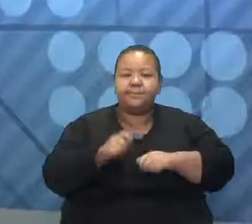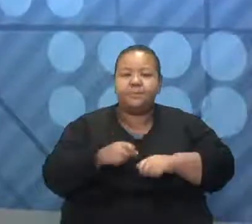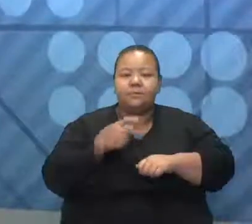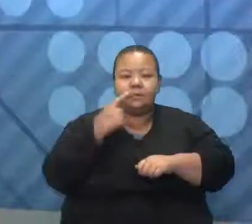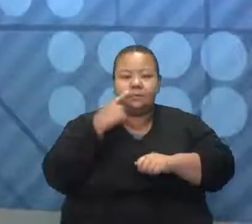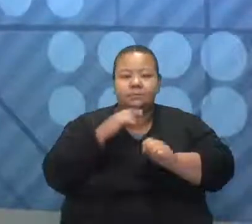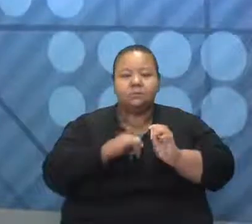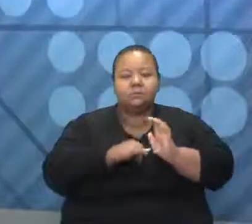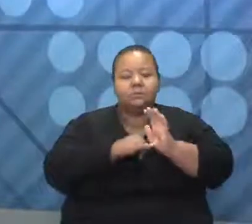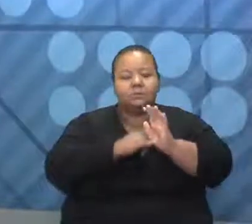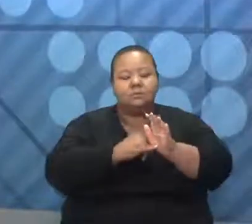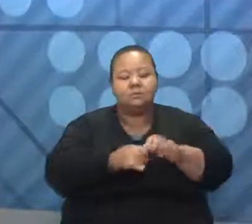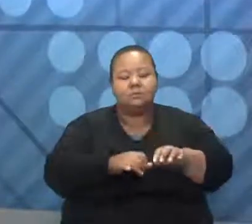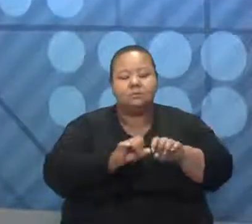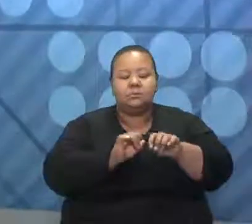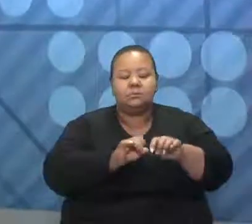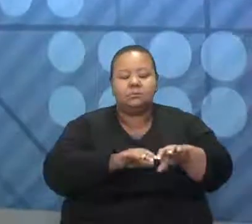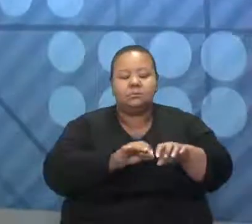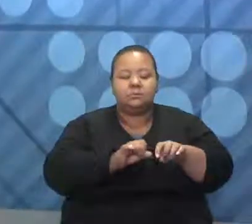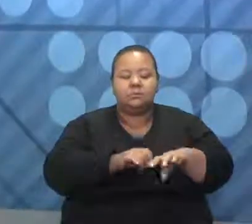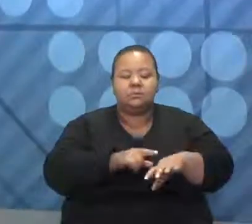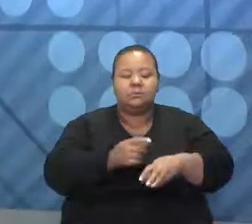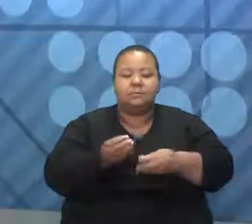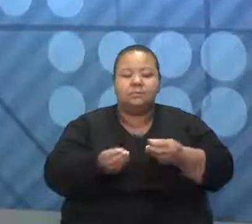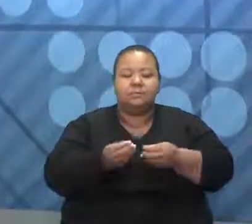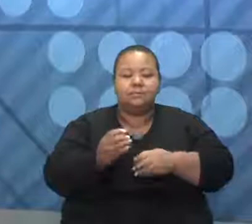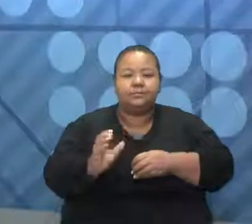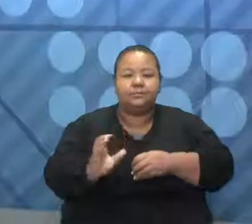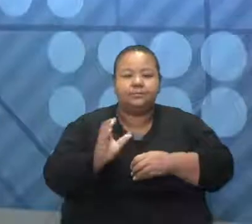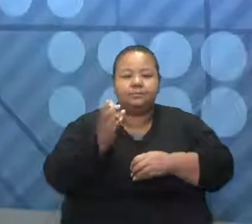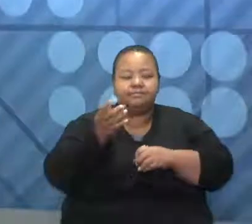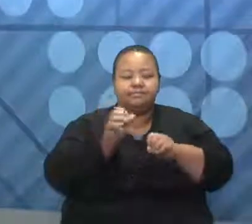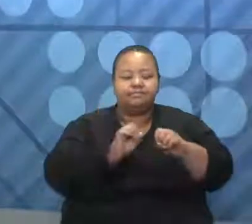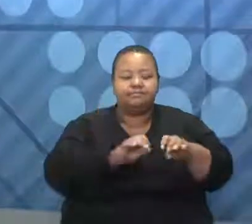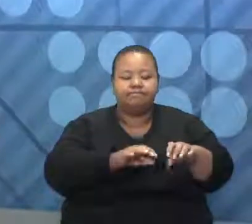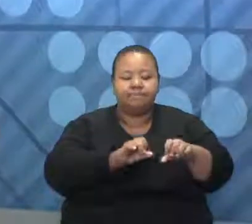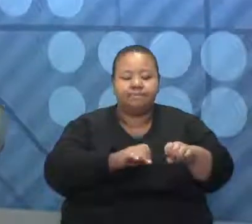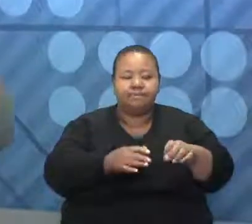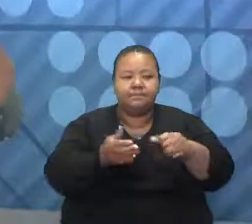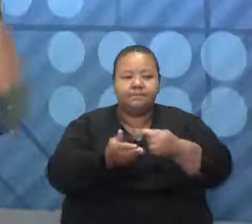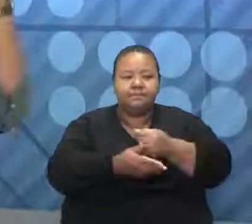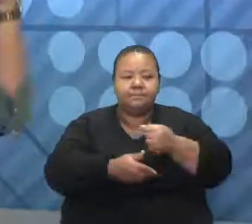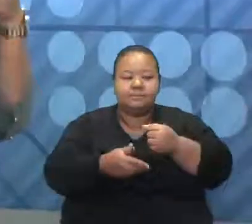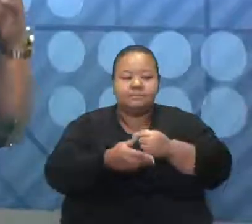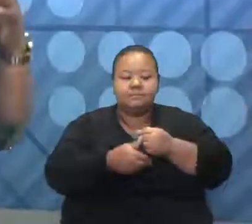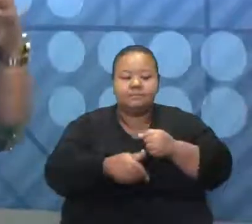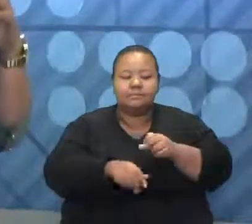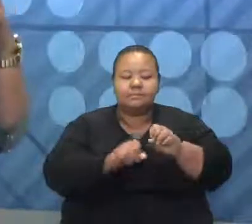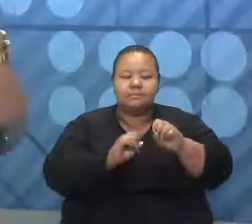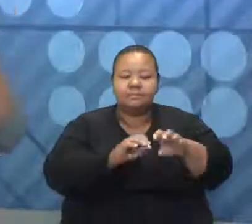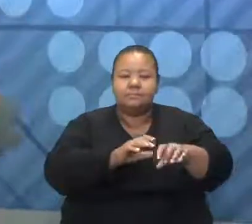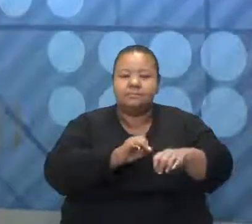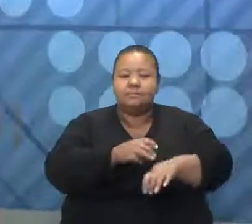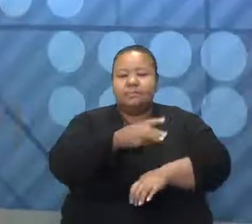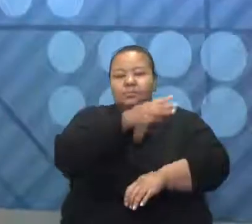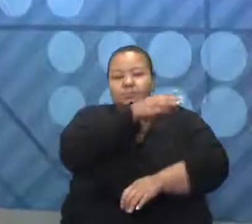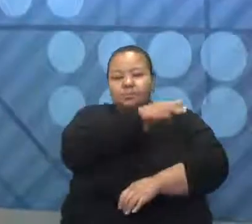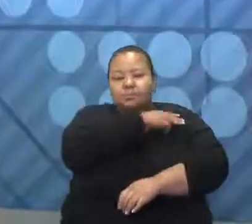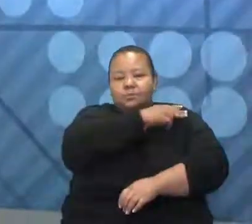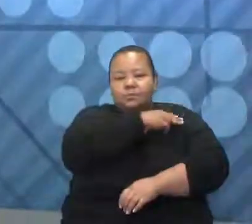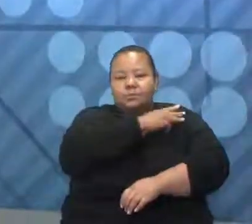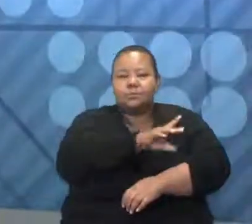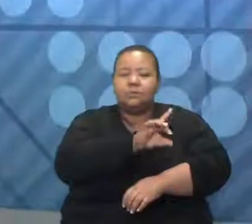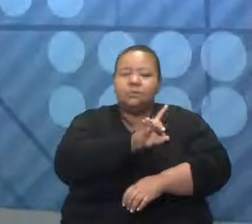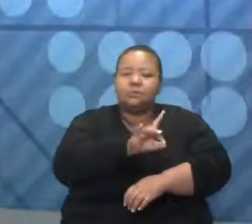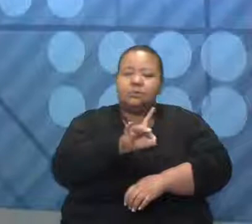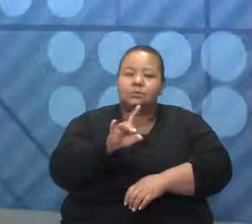indicador o quê? Da educação. Como que está acontecendo na educação básica, na educação no ensino médio, na educação no ensino superior. Cada